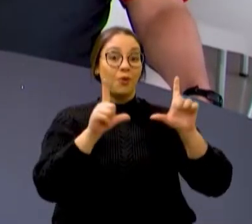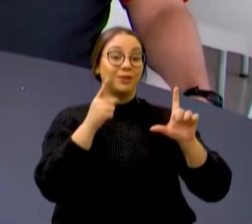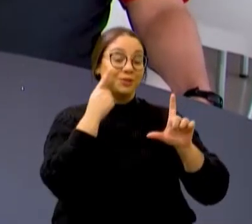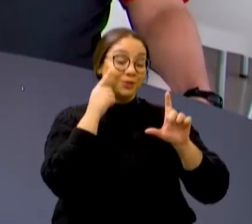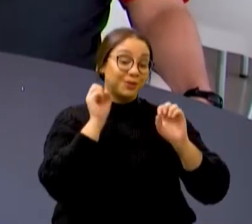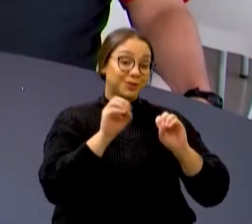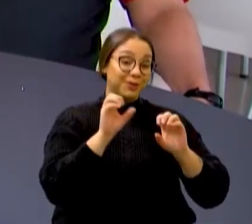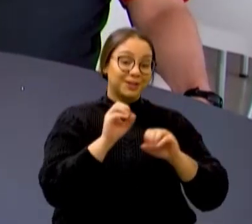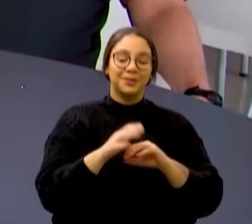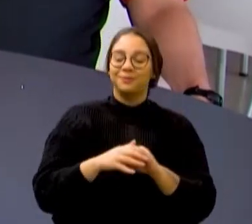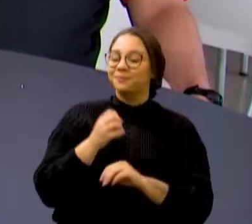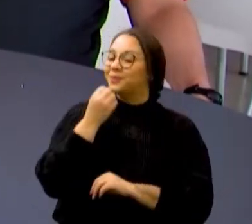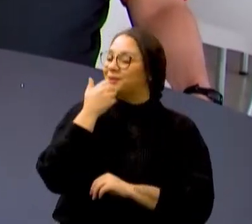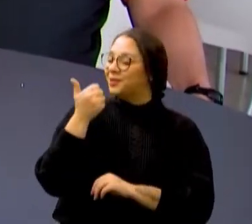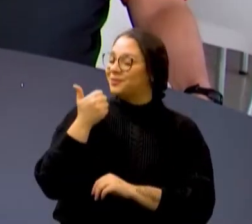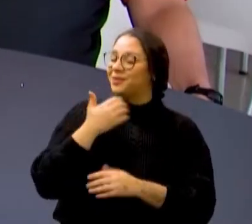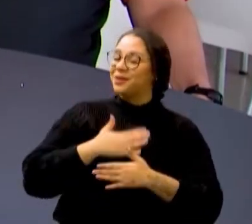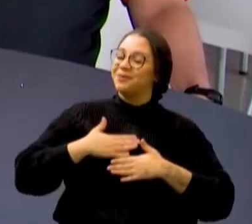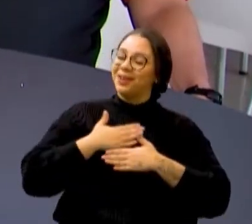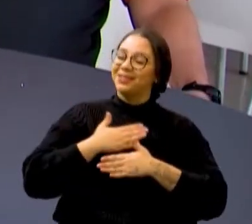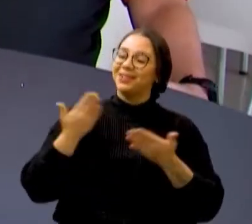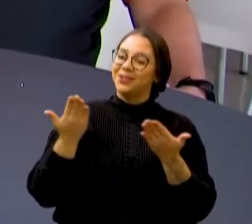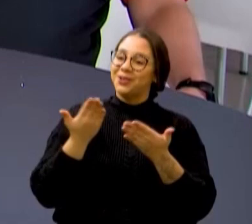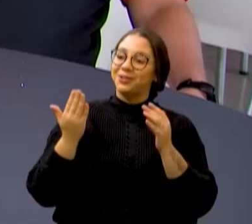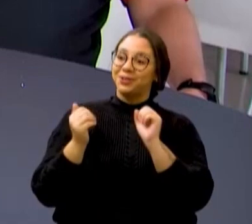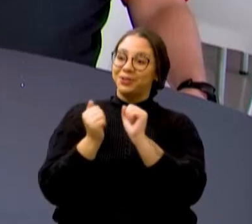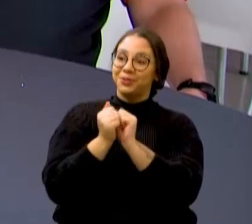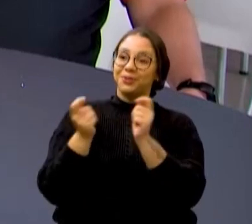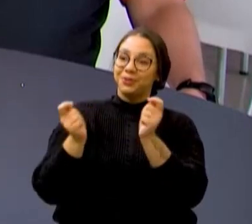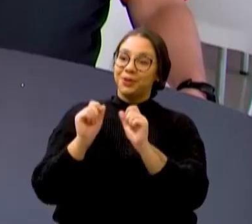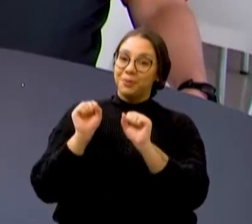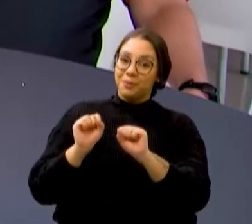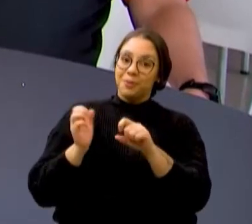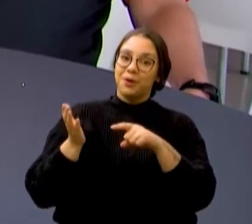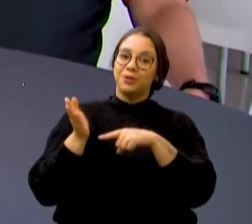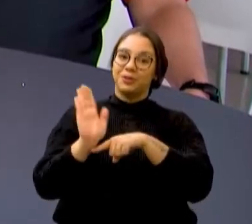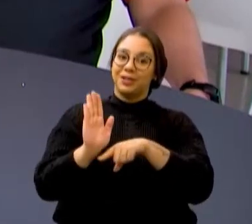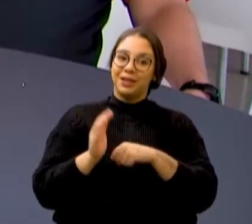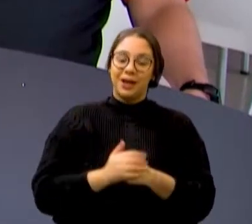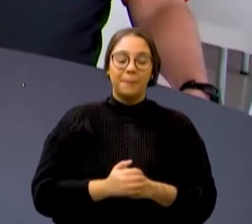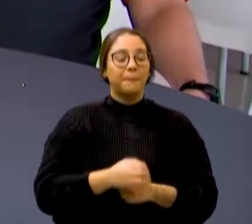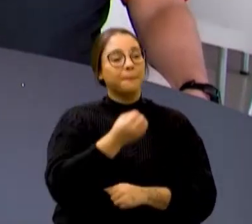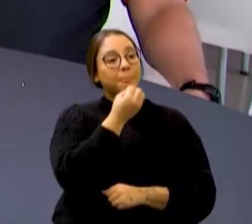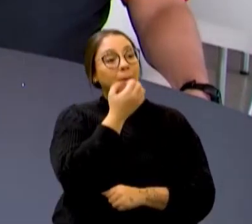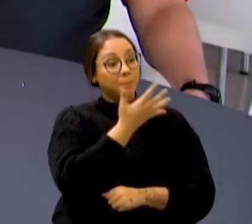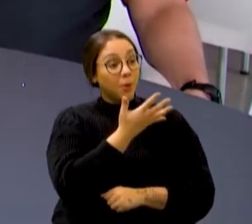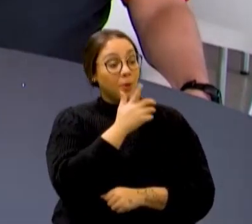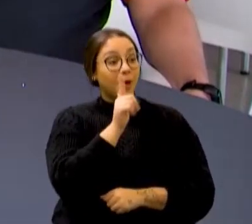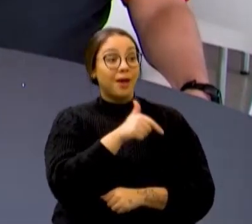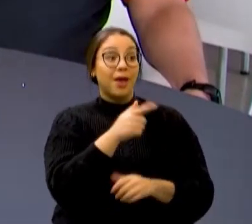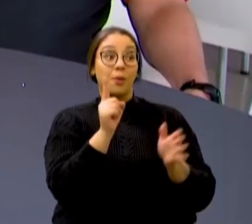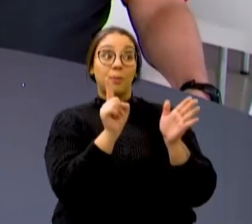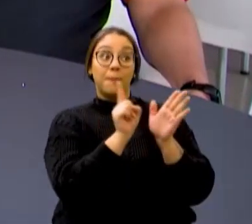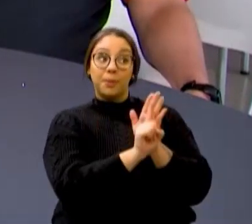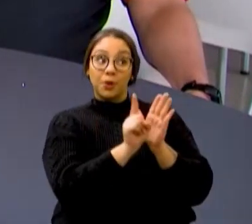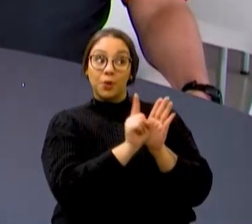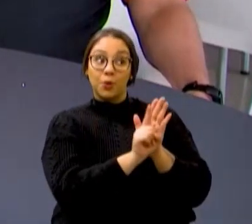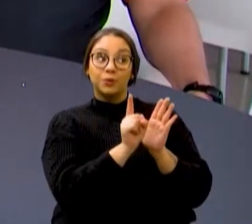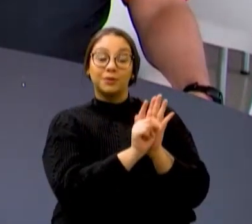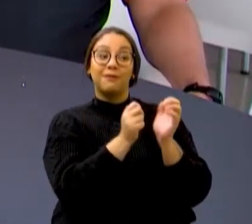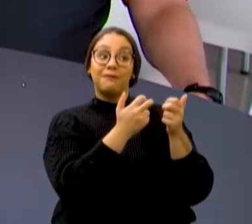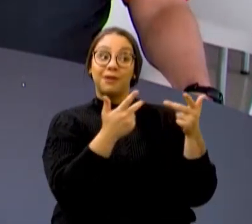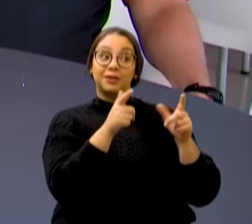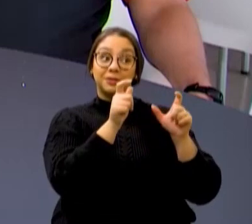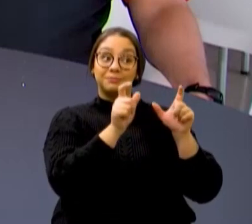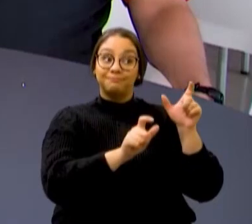De Olho na Educação. Tudo jóia, é um prazer estar aqui com vocês e poder auxiliar. Boa! Essa é uma pergunta certamente que muita